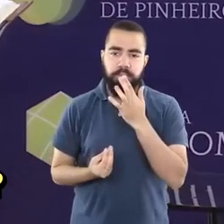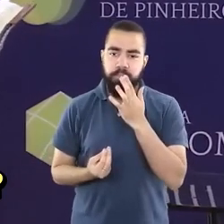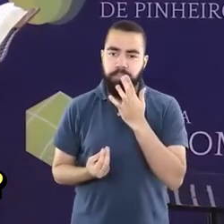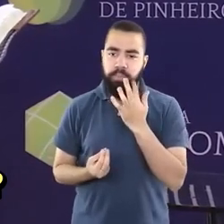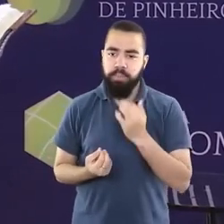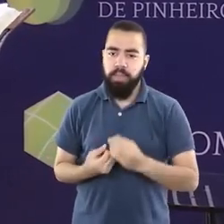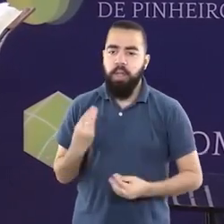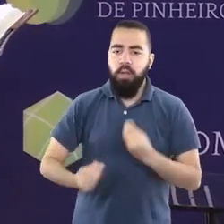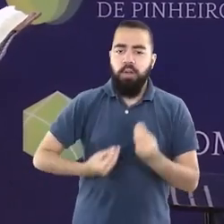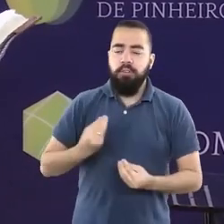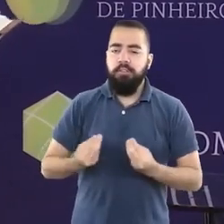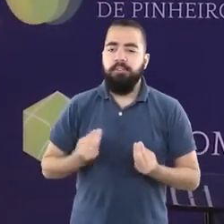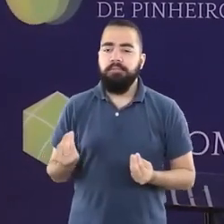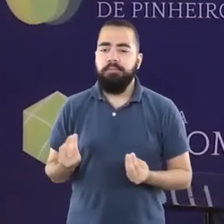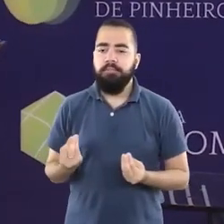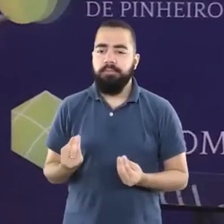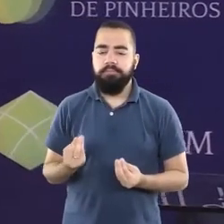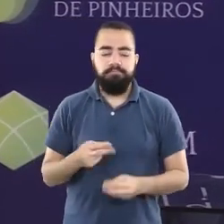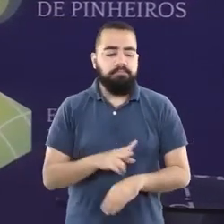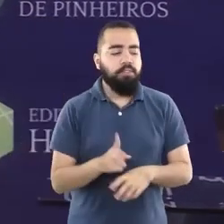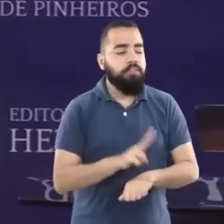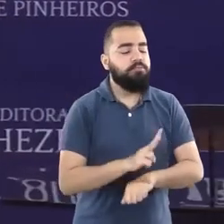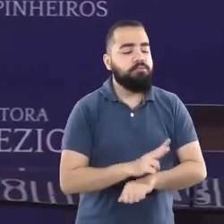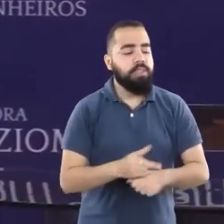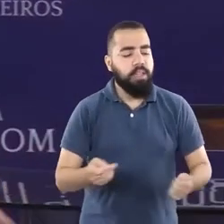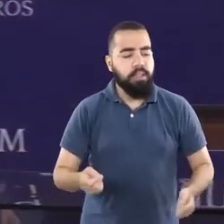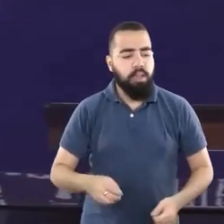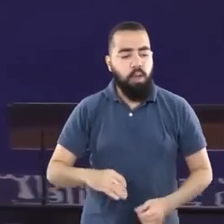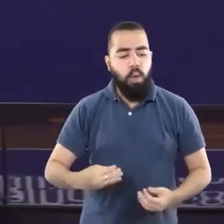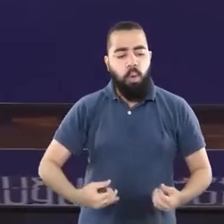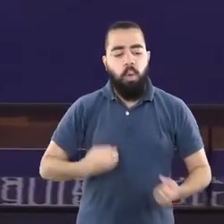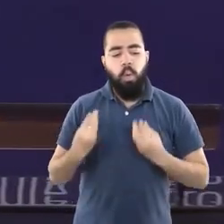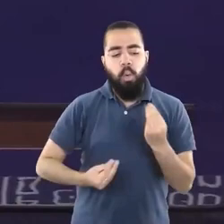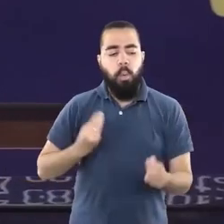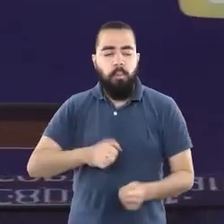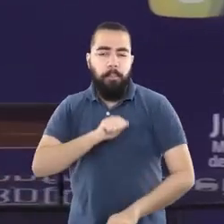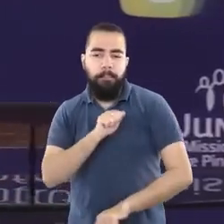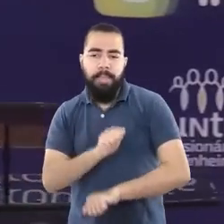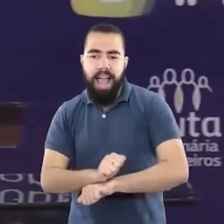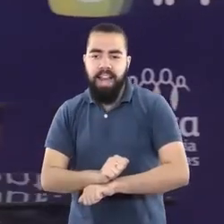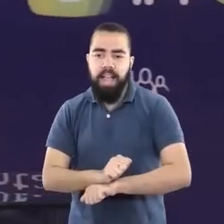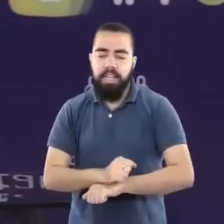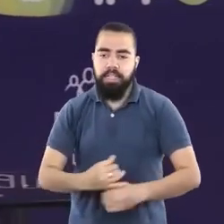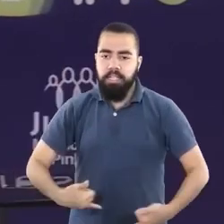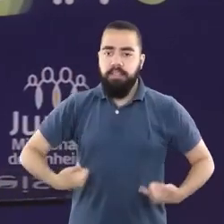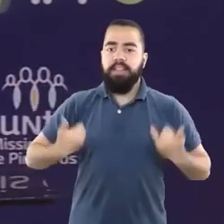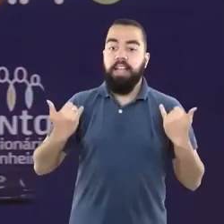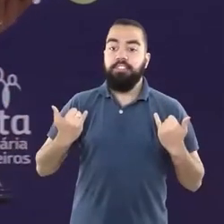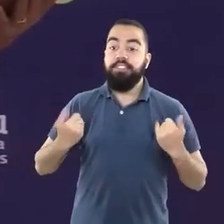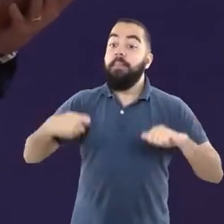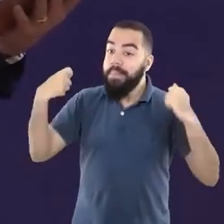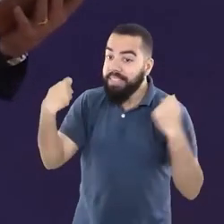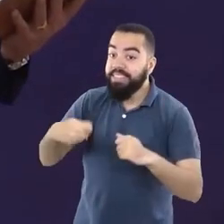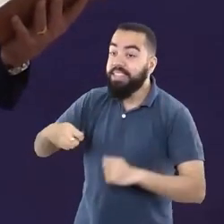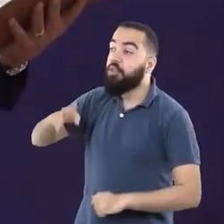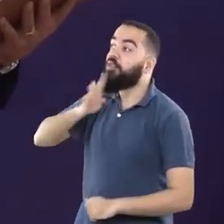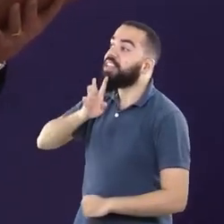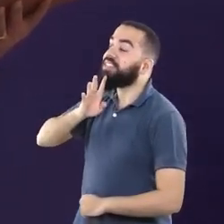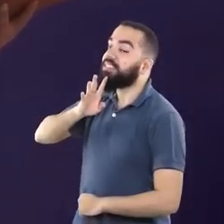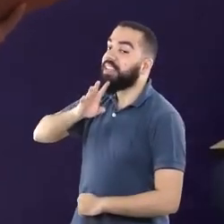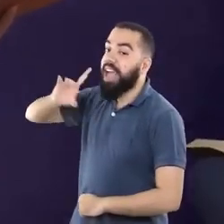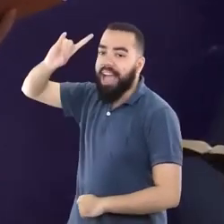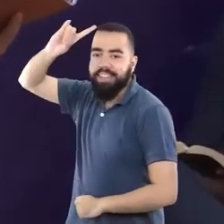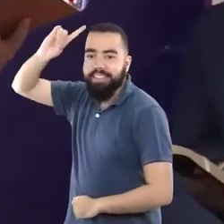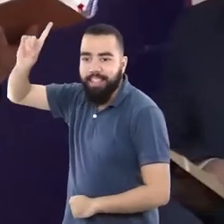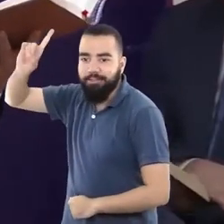da vaidade? A resposta é: conheça a Deus e conheça você mesmo. Eu pergunto a vocês, à luz do versículo 6,